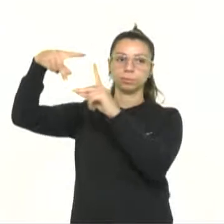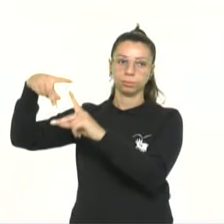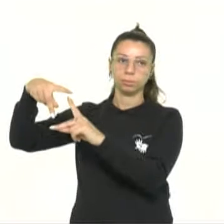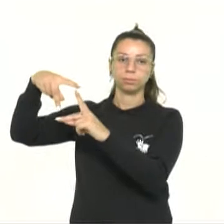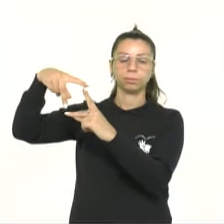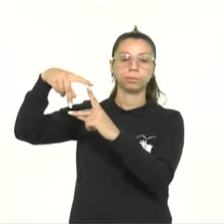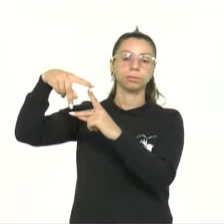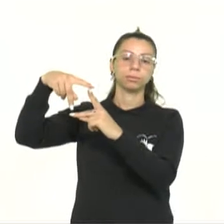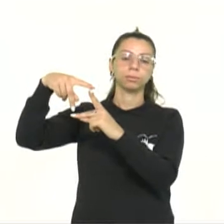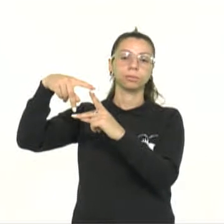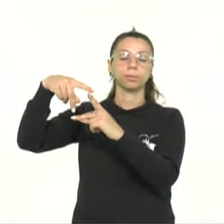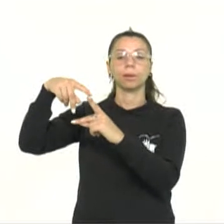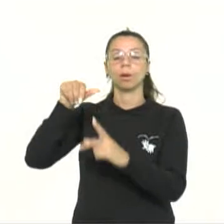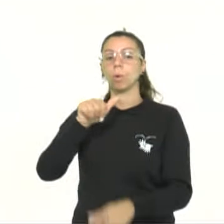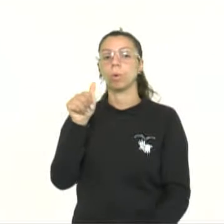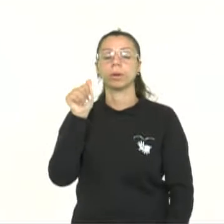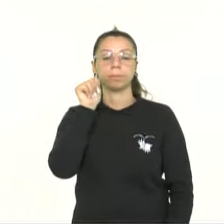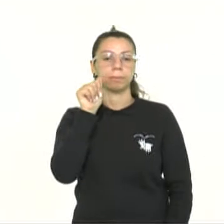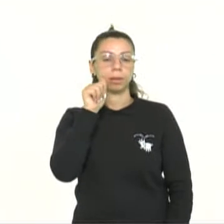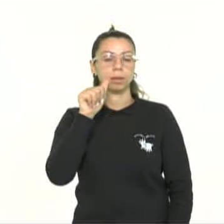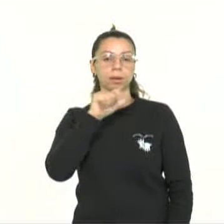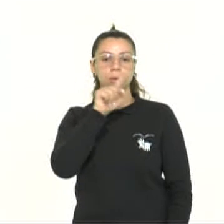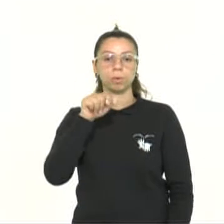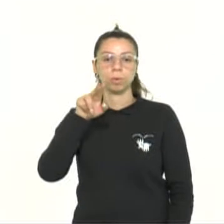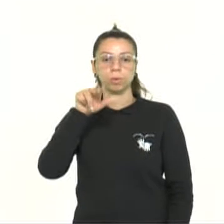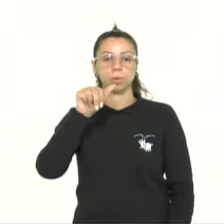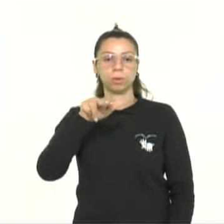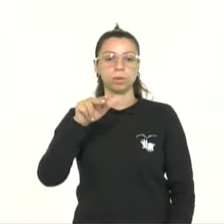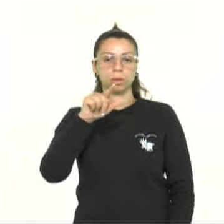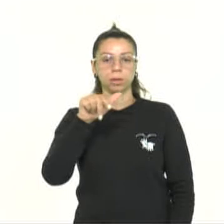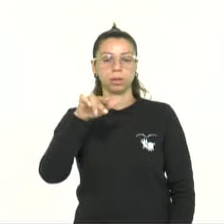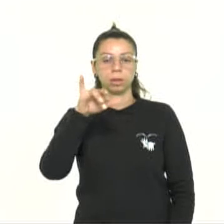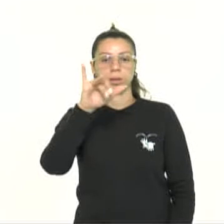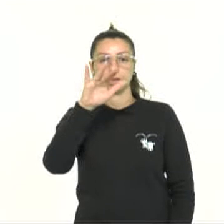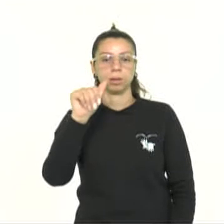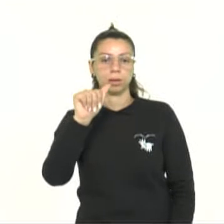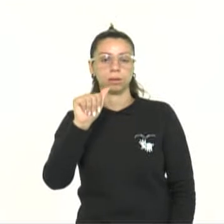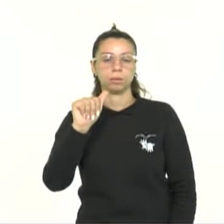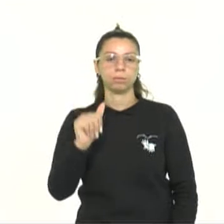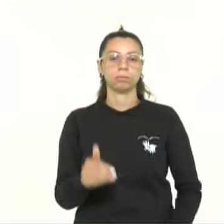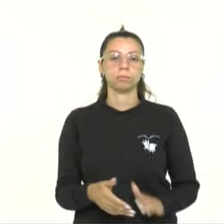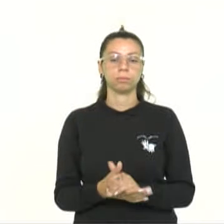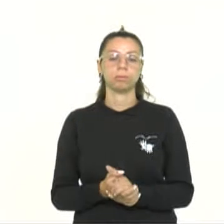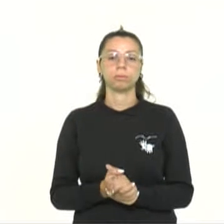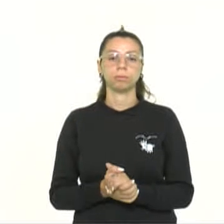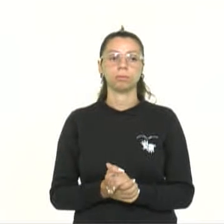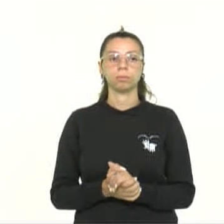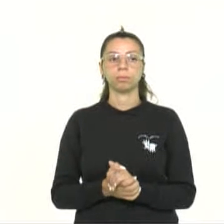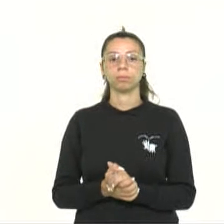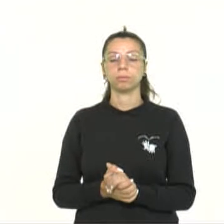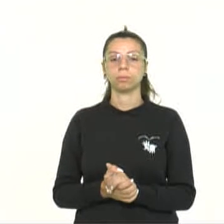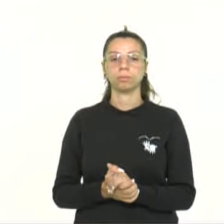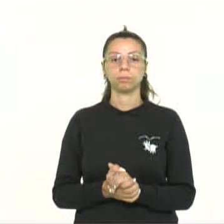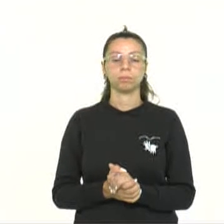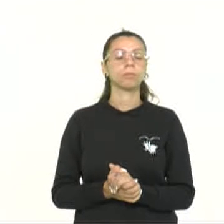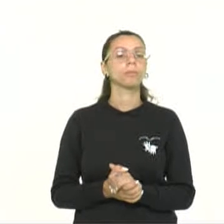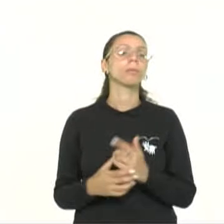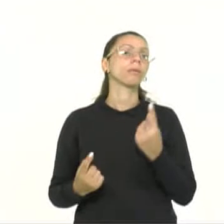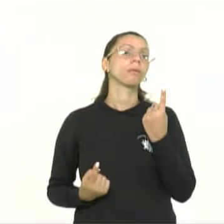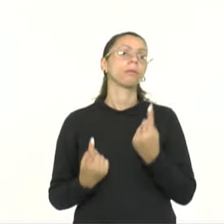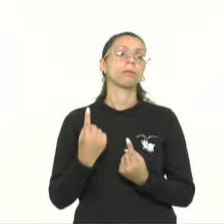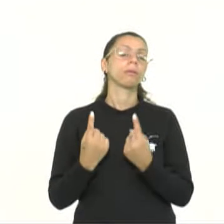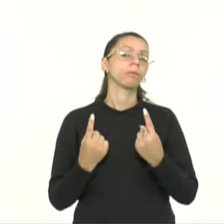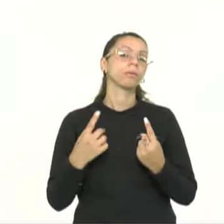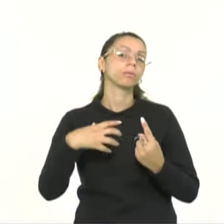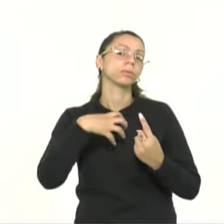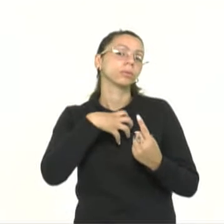Susanita fala: Para que tanto? Bastaría con esconderlos. Então, qual é a